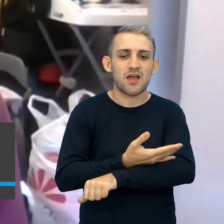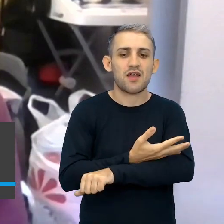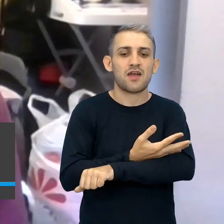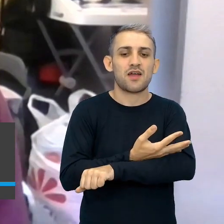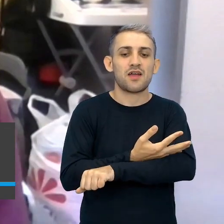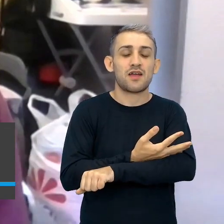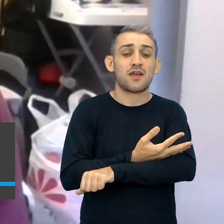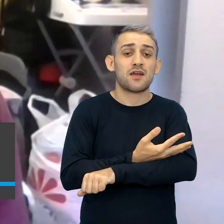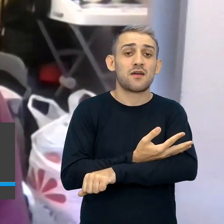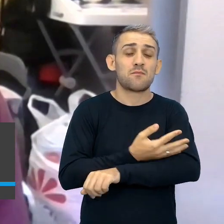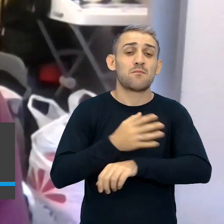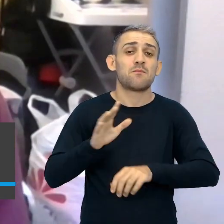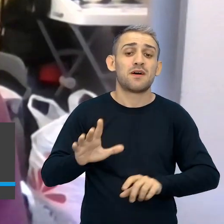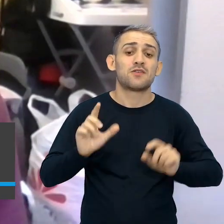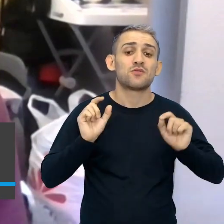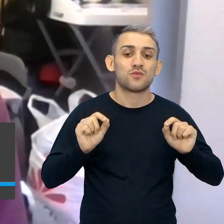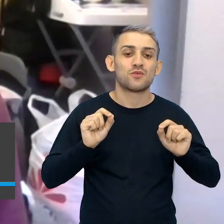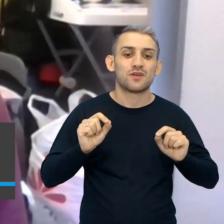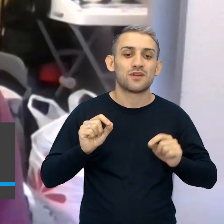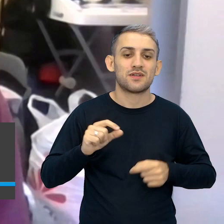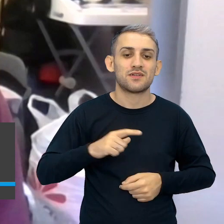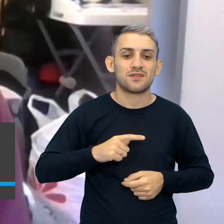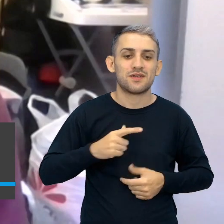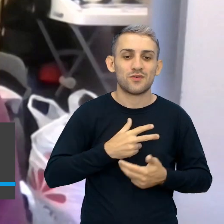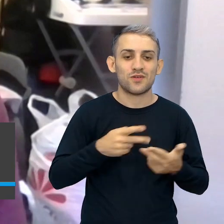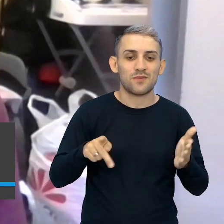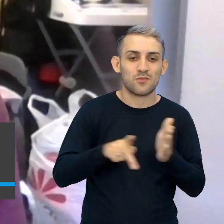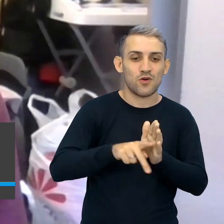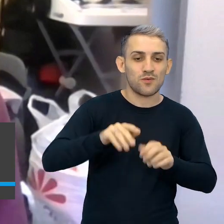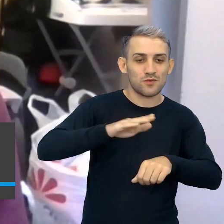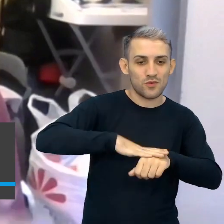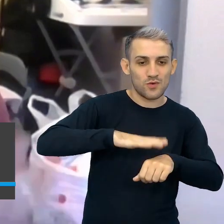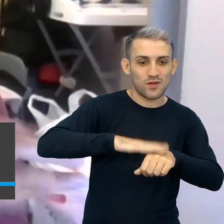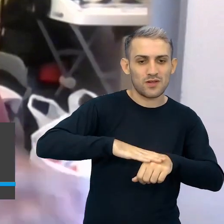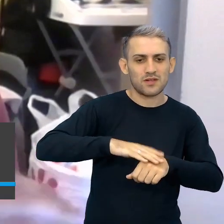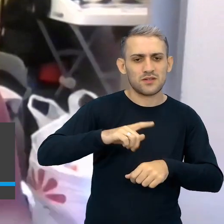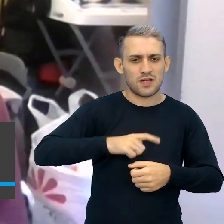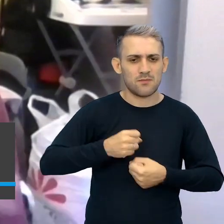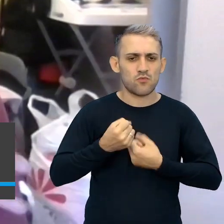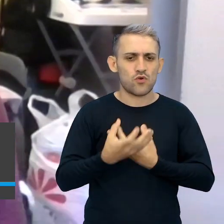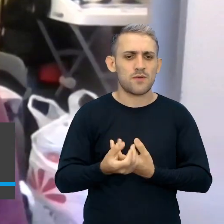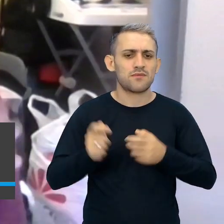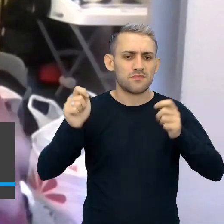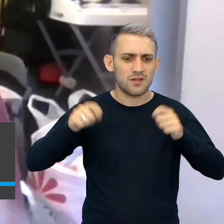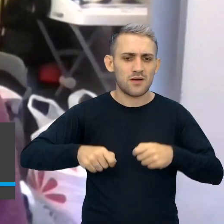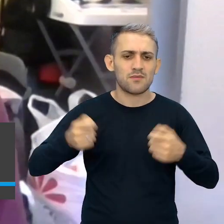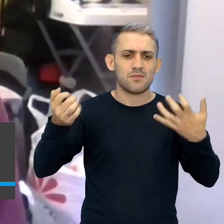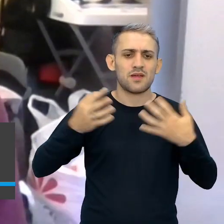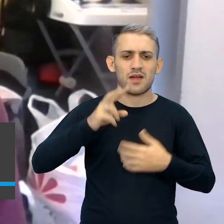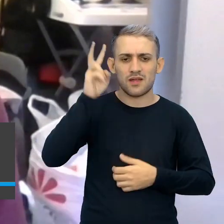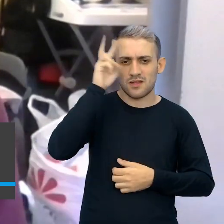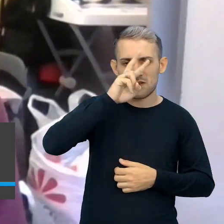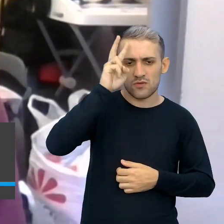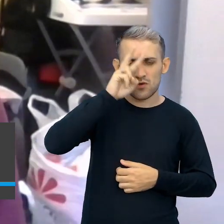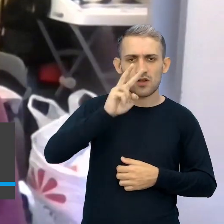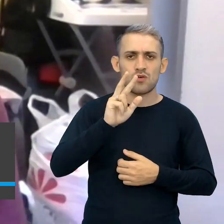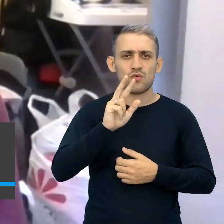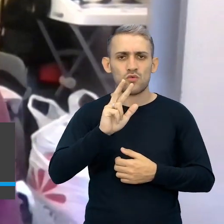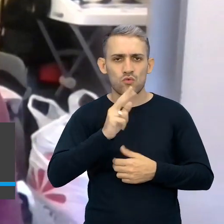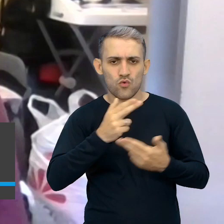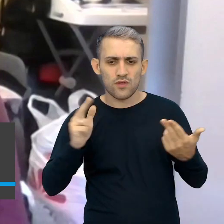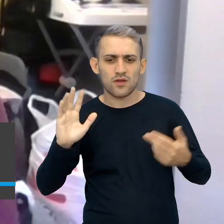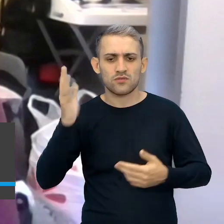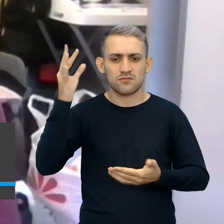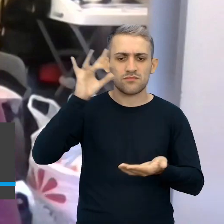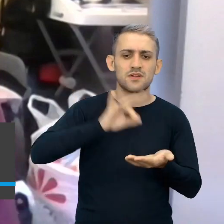não tanto, a gente não se preocupa tanto com a ação num poema, né? Tem poemas que vão contar histórias, vão contar ações, situações acontecendo,